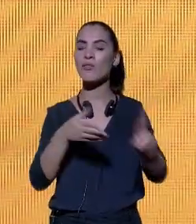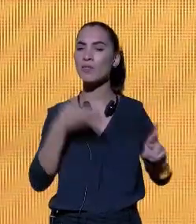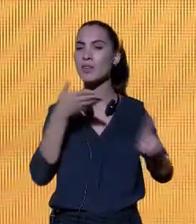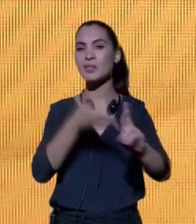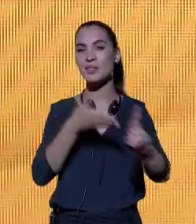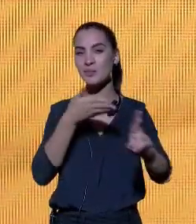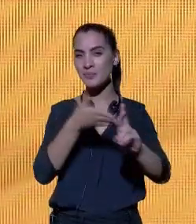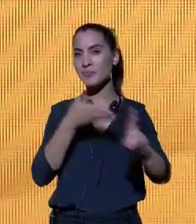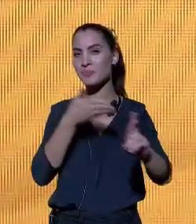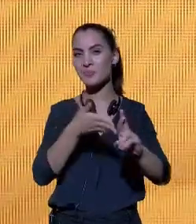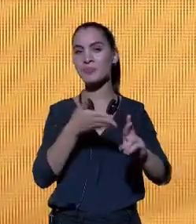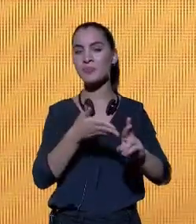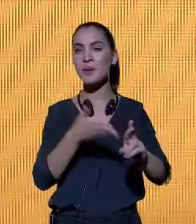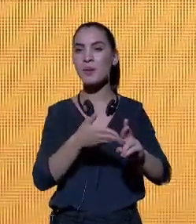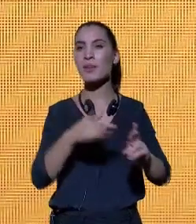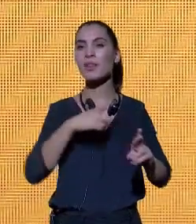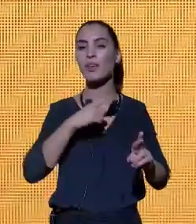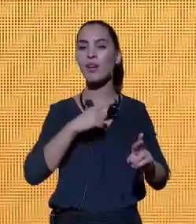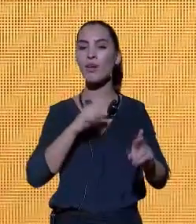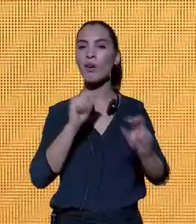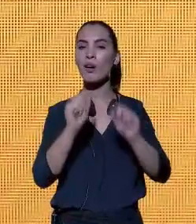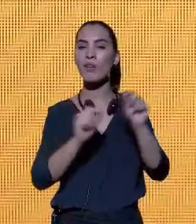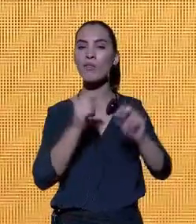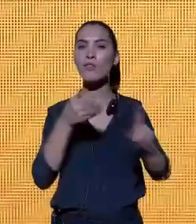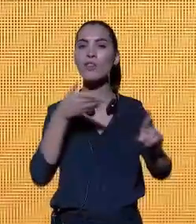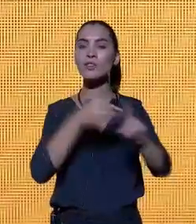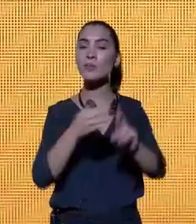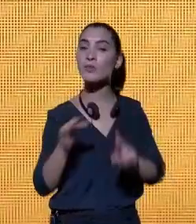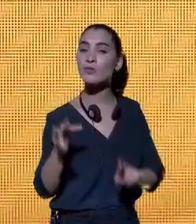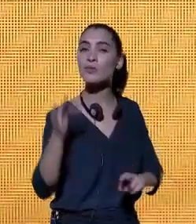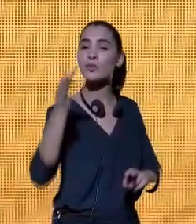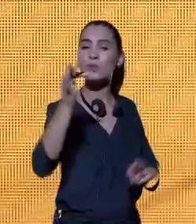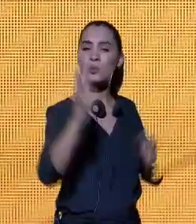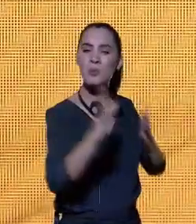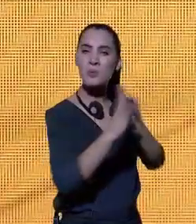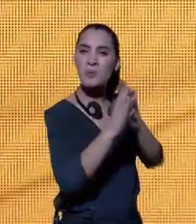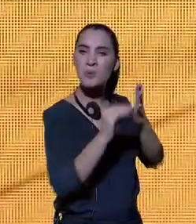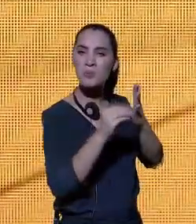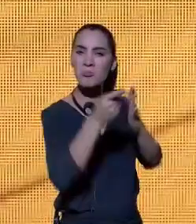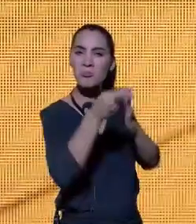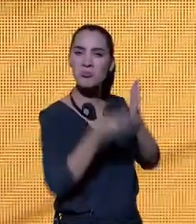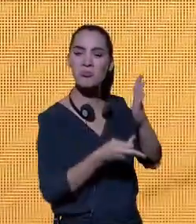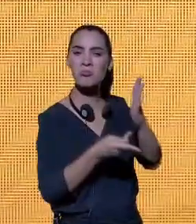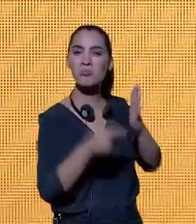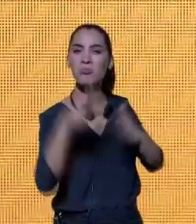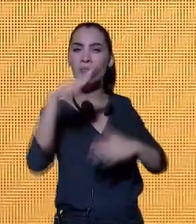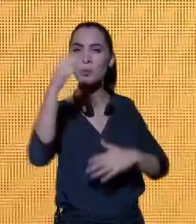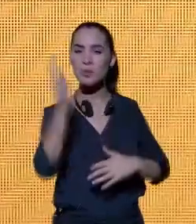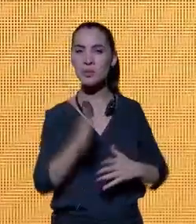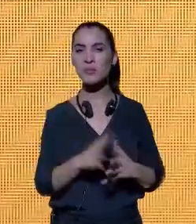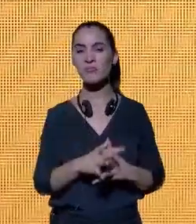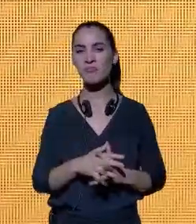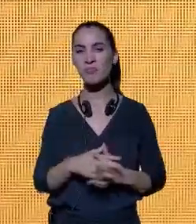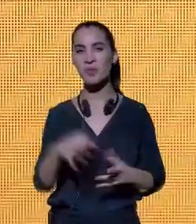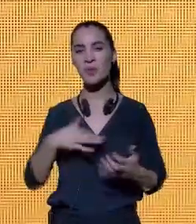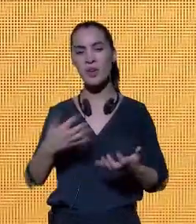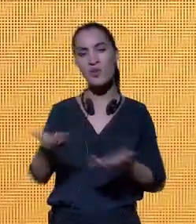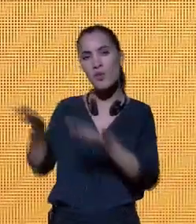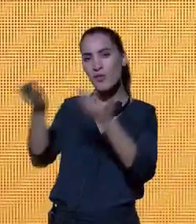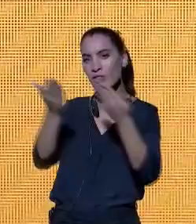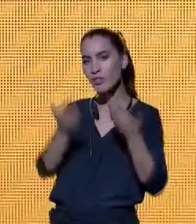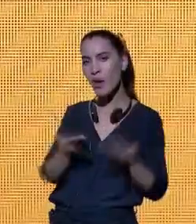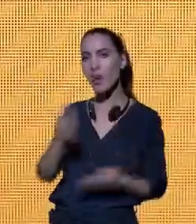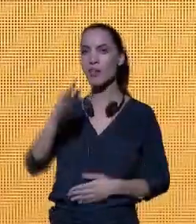para um banco de referência para futuros projetos no Brasil. Eu gostaria de convidar o Heraldo,